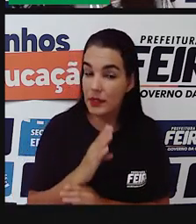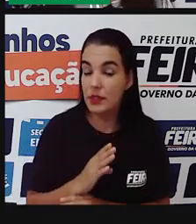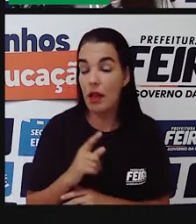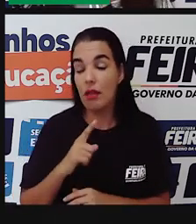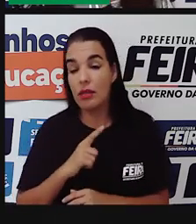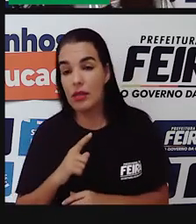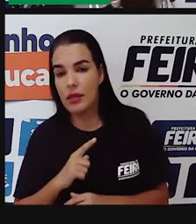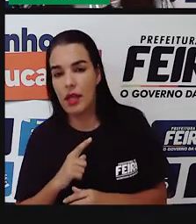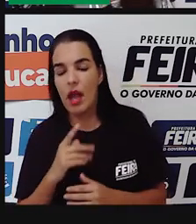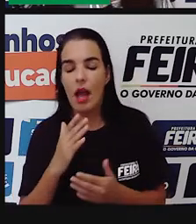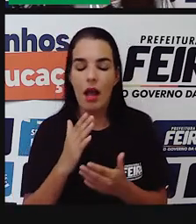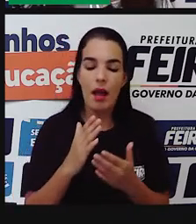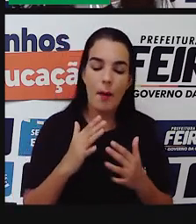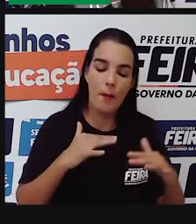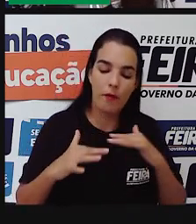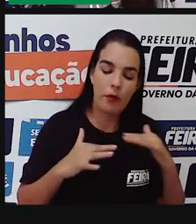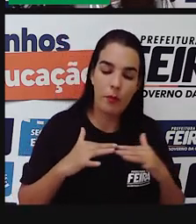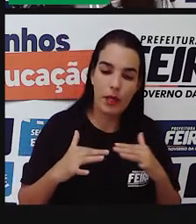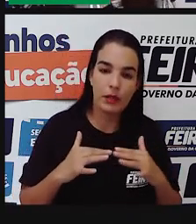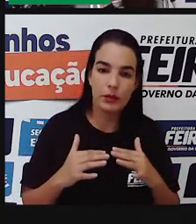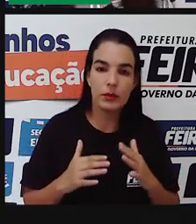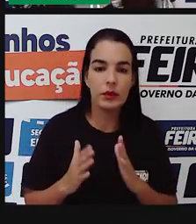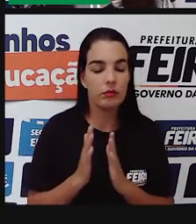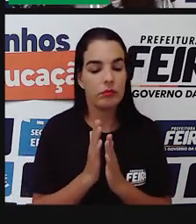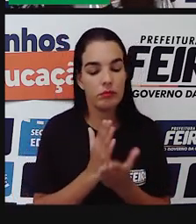e outras revoltas eram revoltas